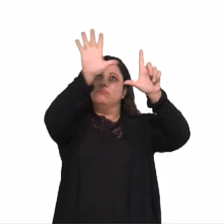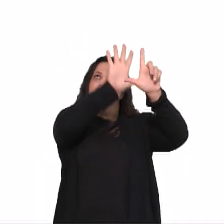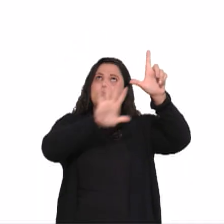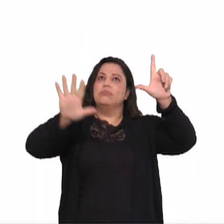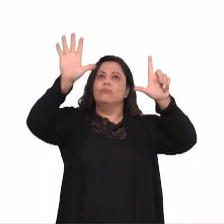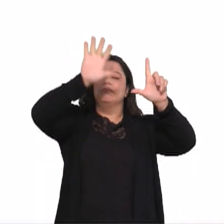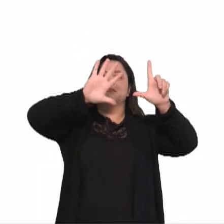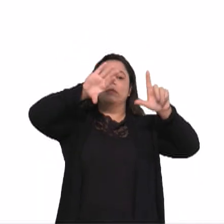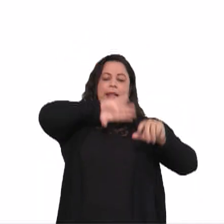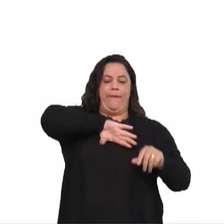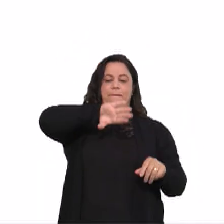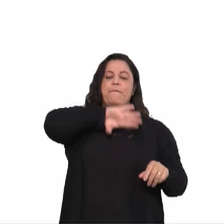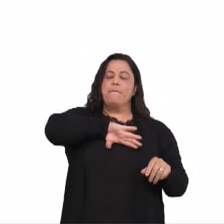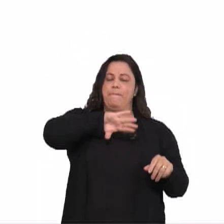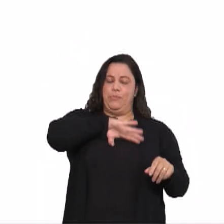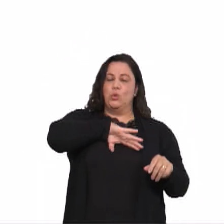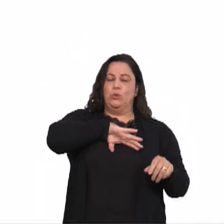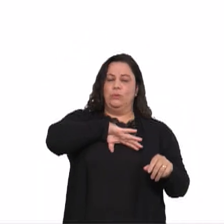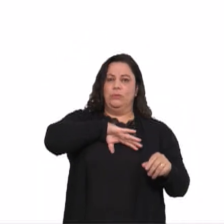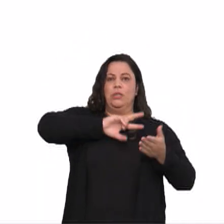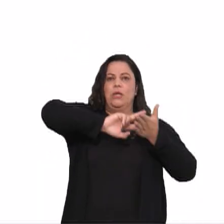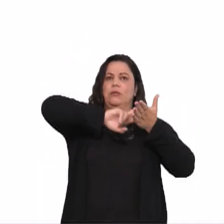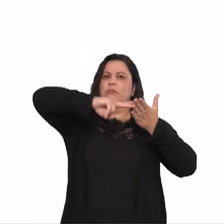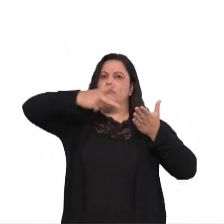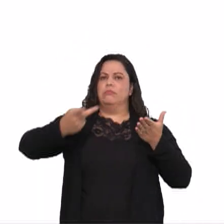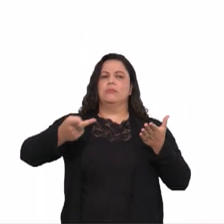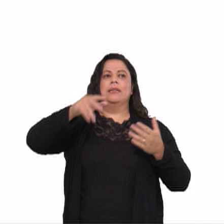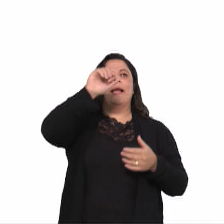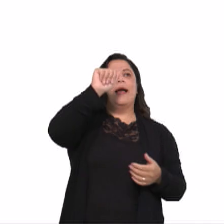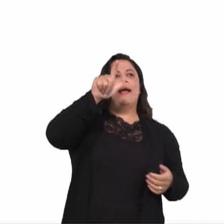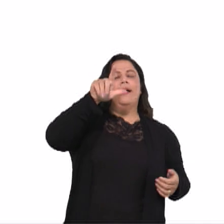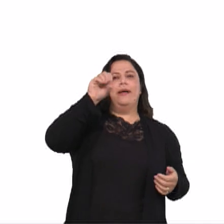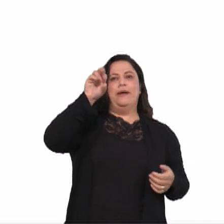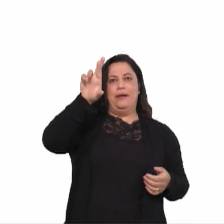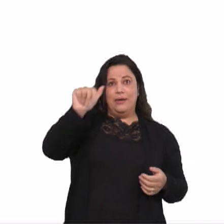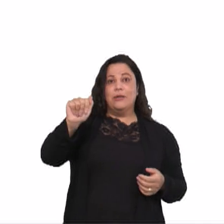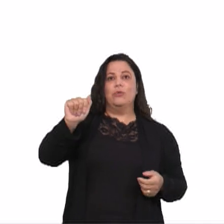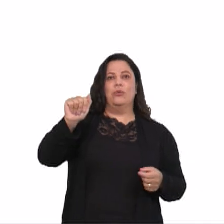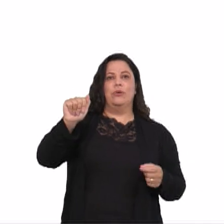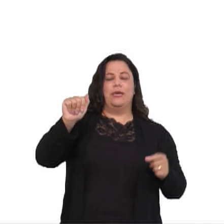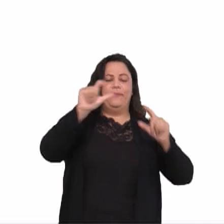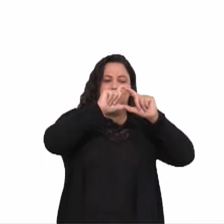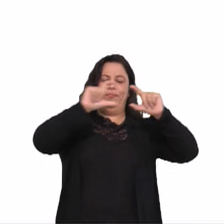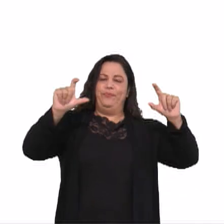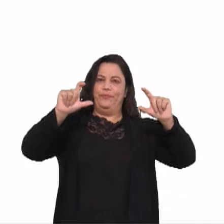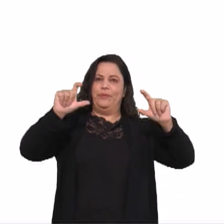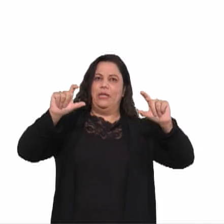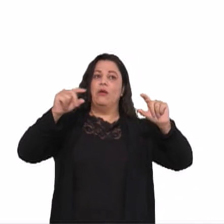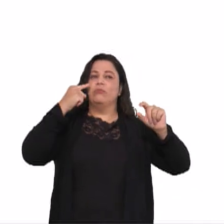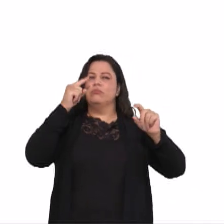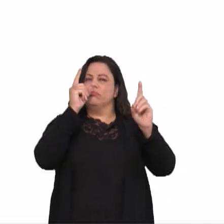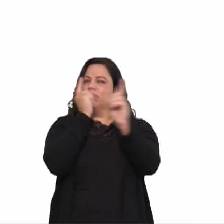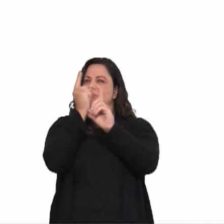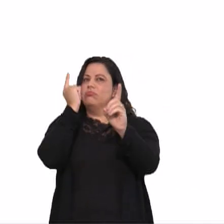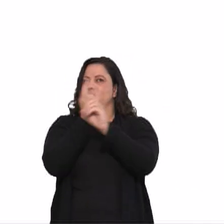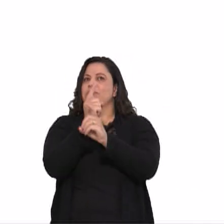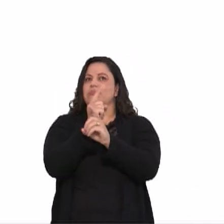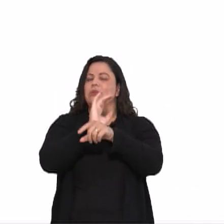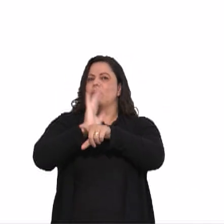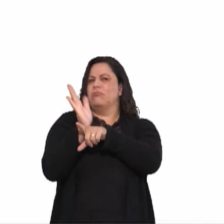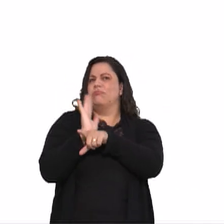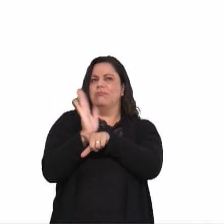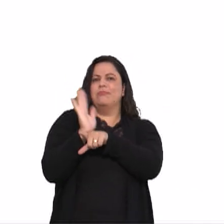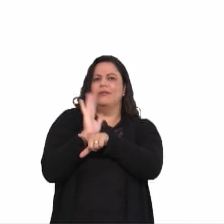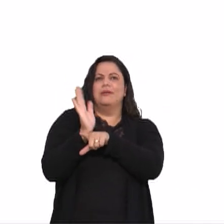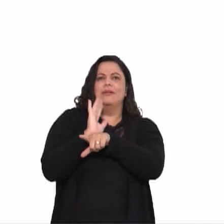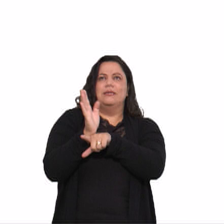traduzido como Ágora. Então, se você for lá no YouTube, lá digitar Ágora completo dublado, você vai encontrar esse filme. Esse filme é